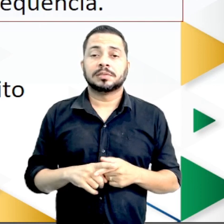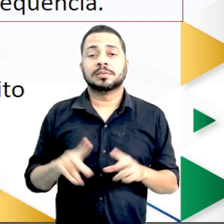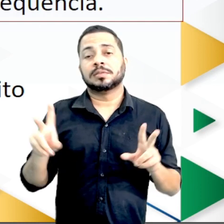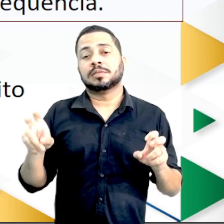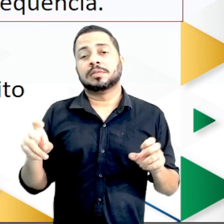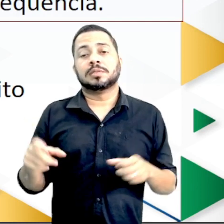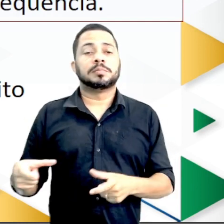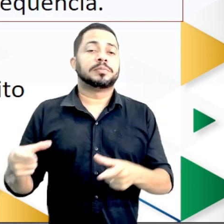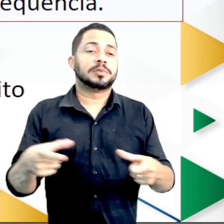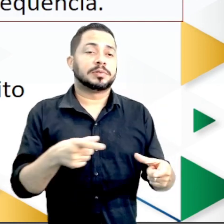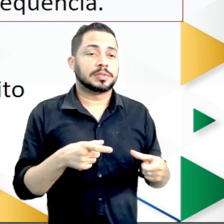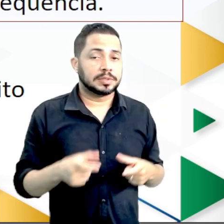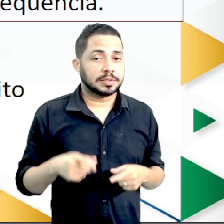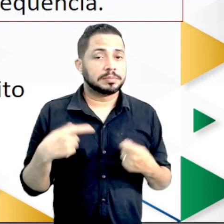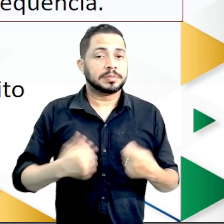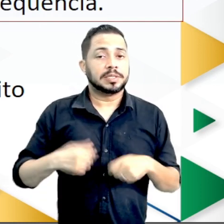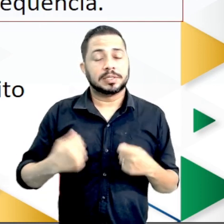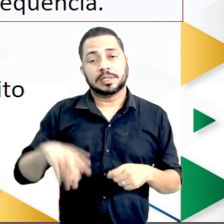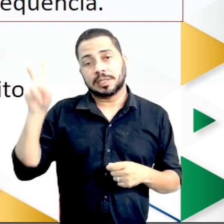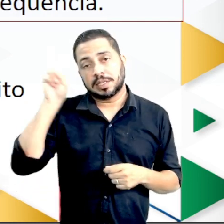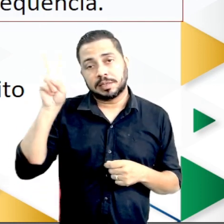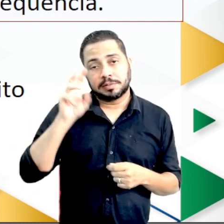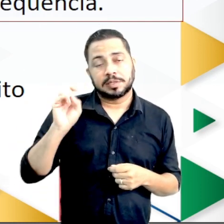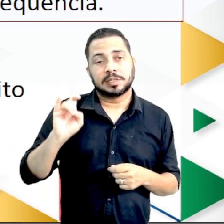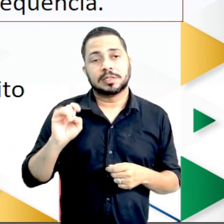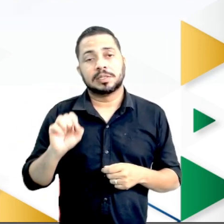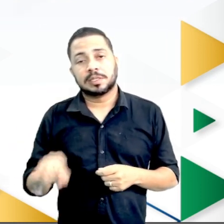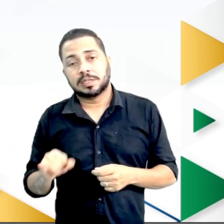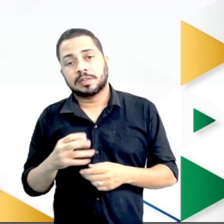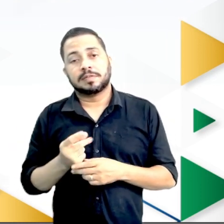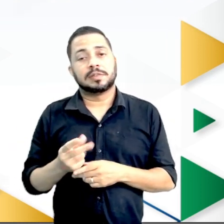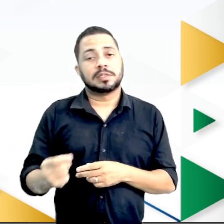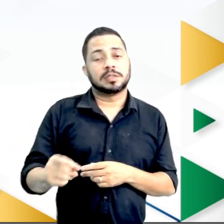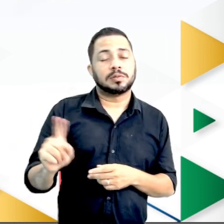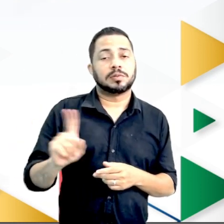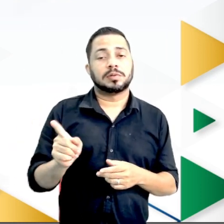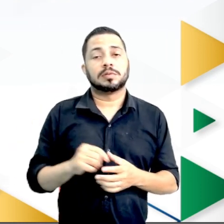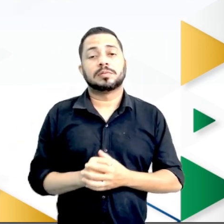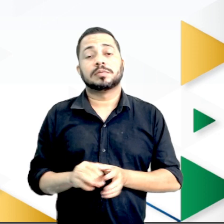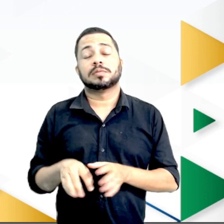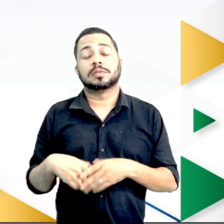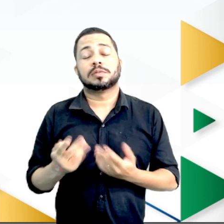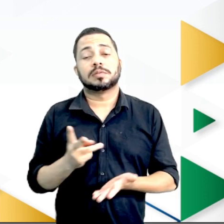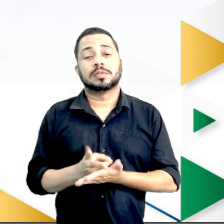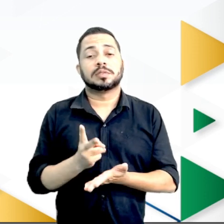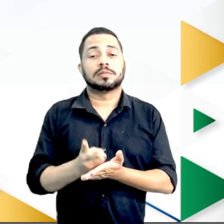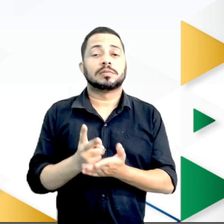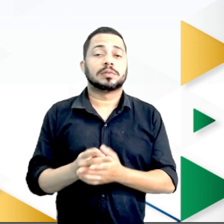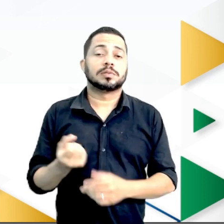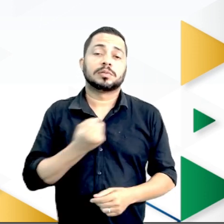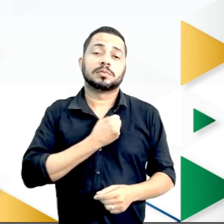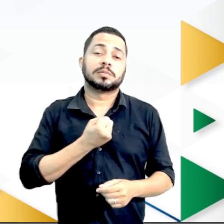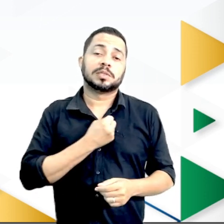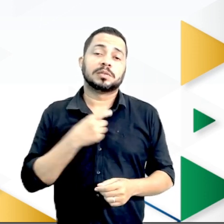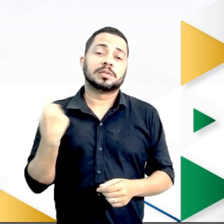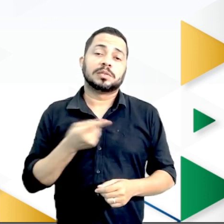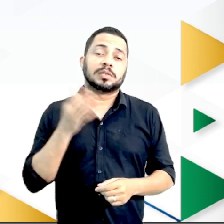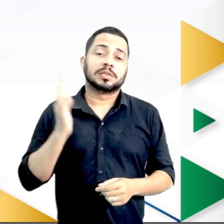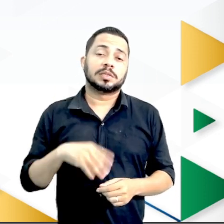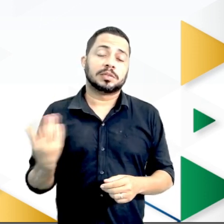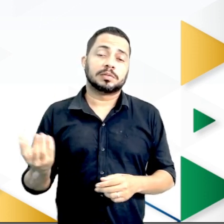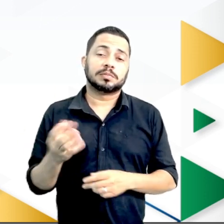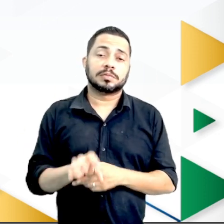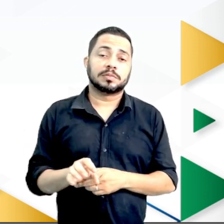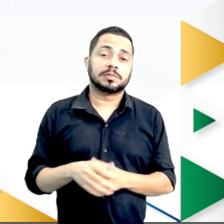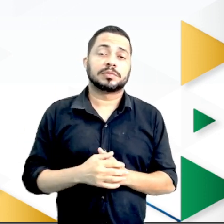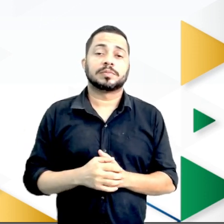da posição, você precisa lembrar se ela é finita ou infinita. Bom, sequência com números finitos, que nós já acabamos de colocar, que foi